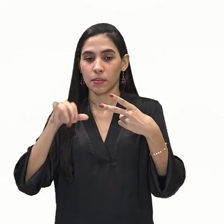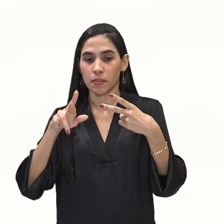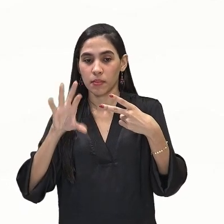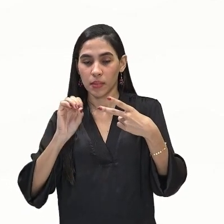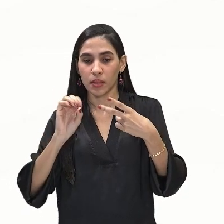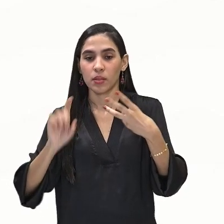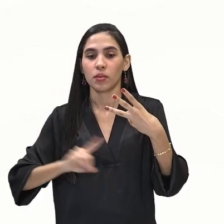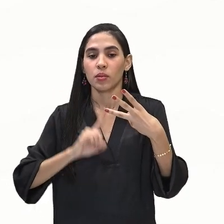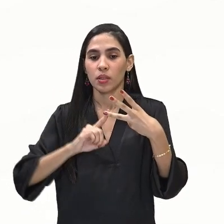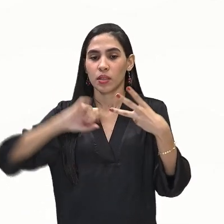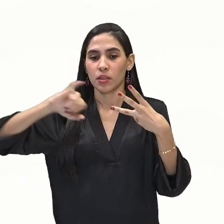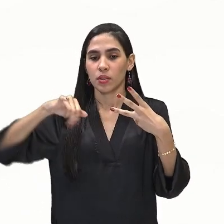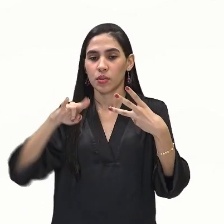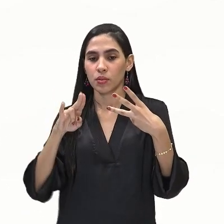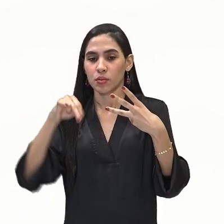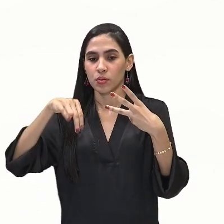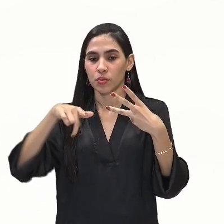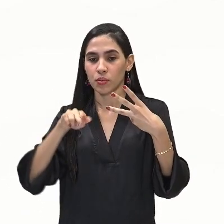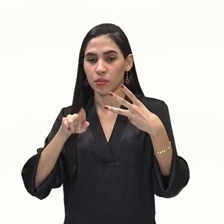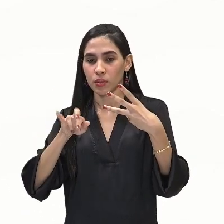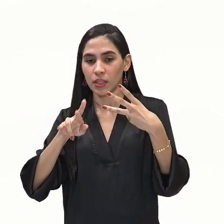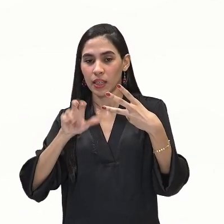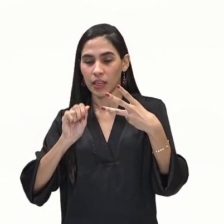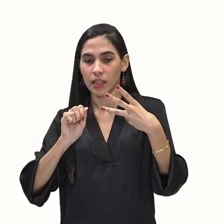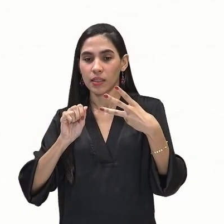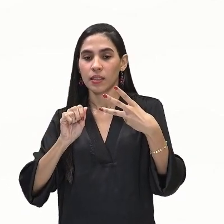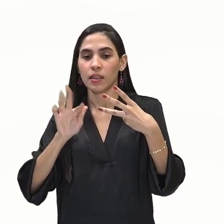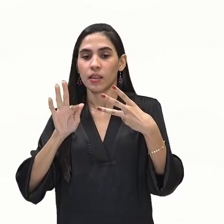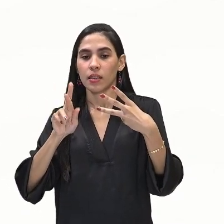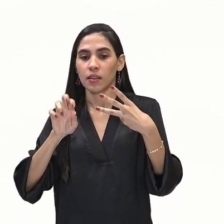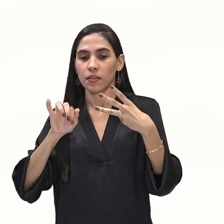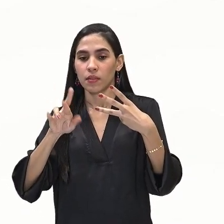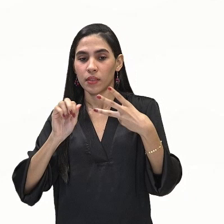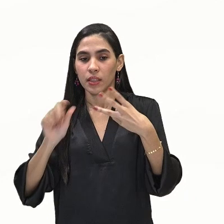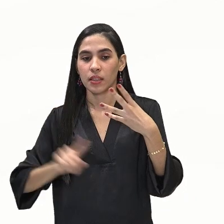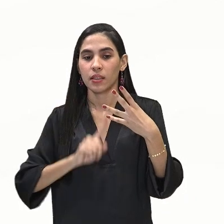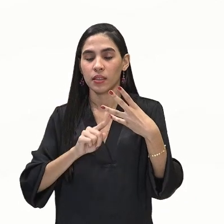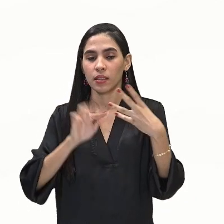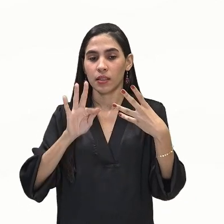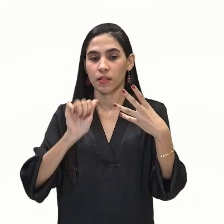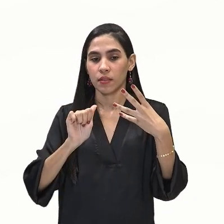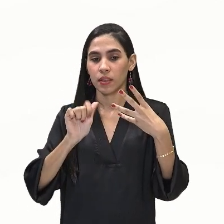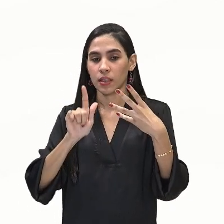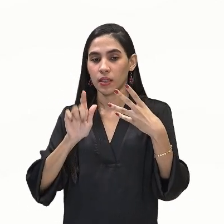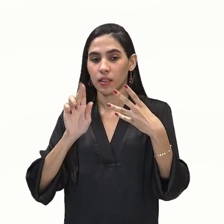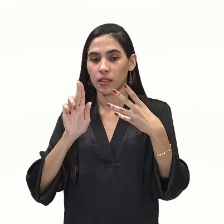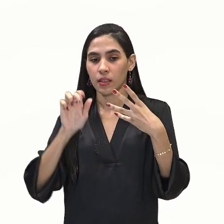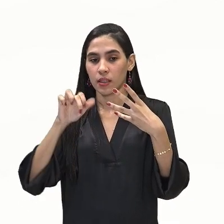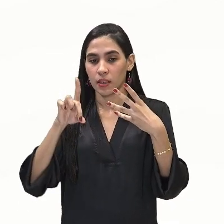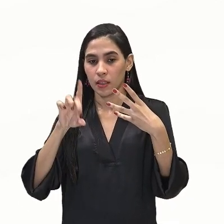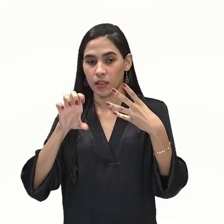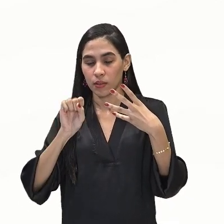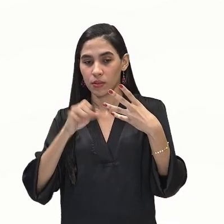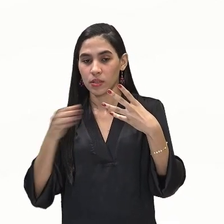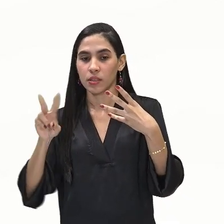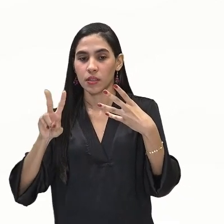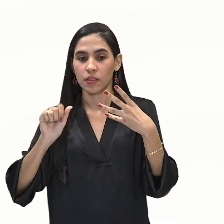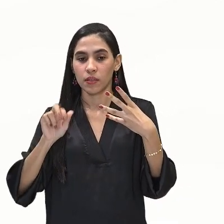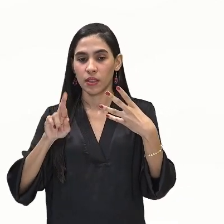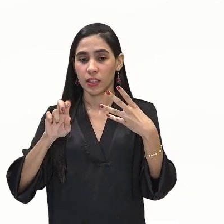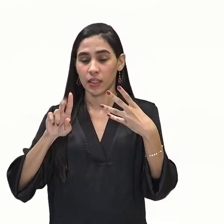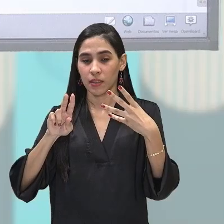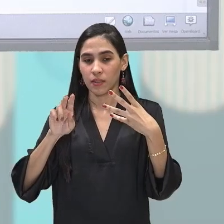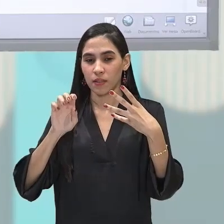e ainda Fagundes Varela. Então, essa segunda geração, que